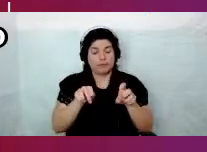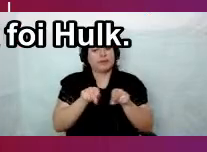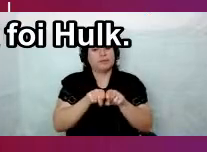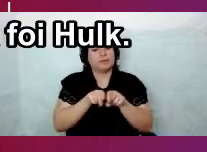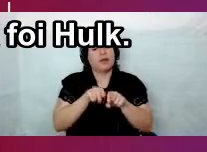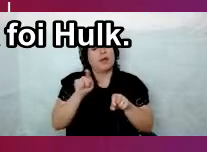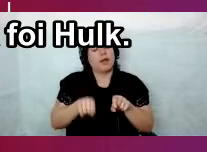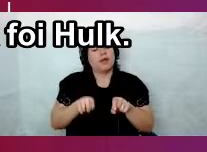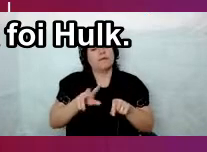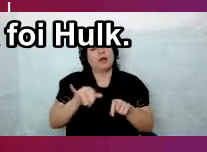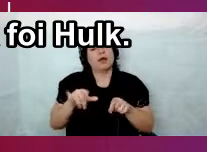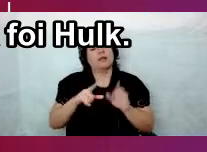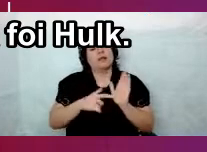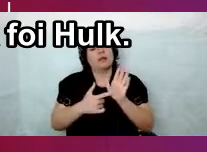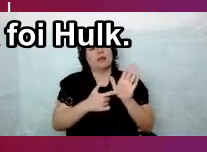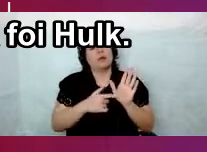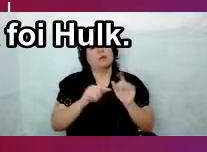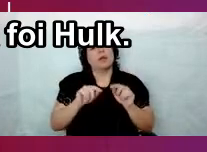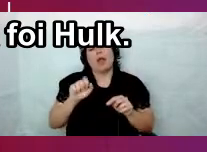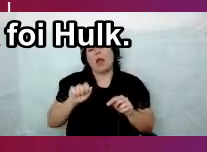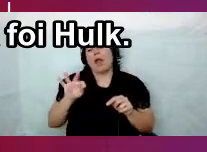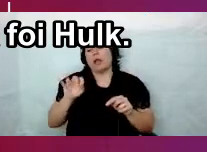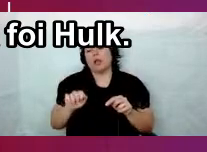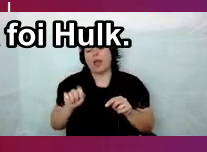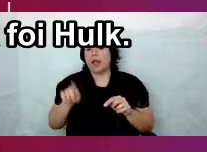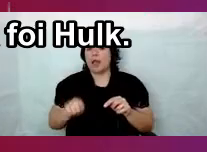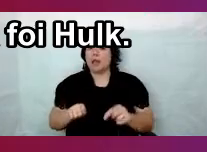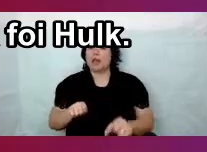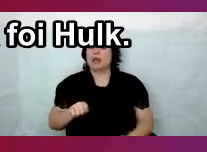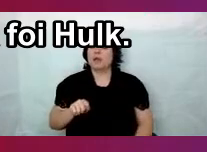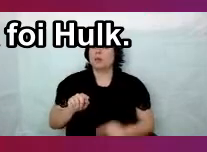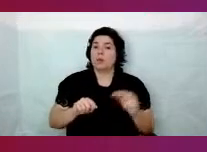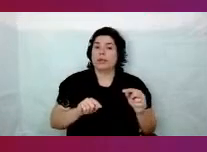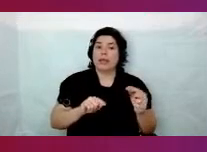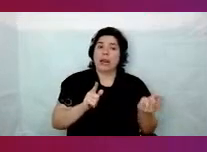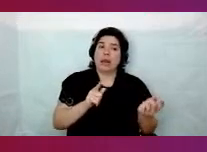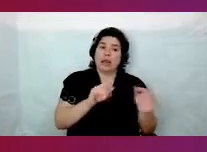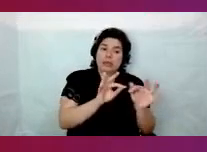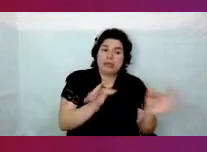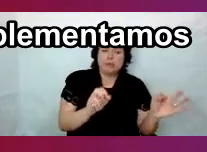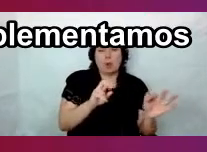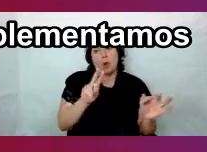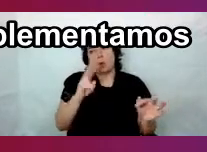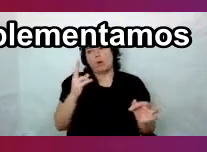a indicação se aquela ata ela foi dovish ou se ela foi hawk.